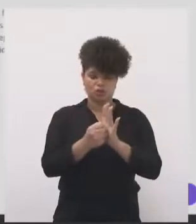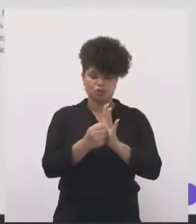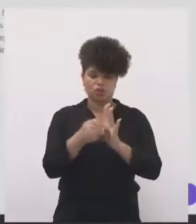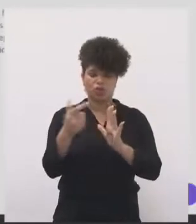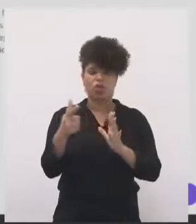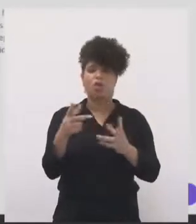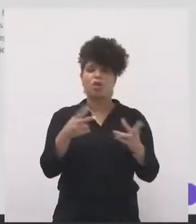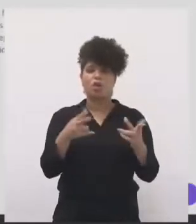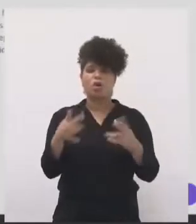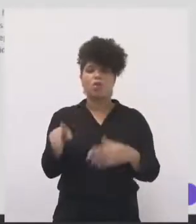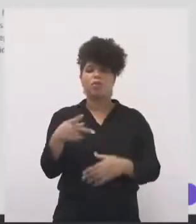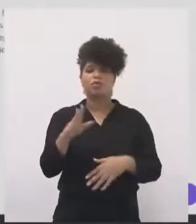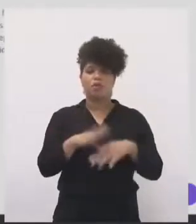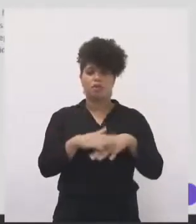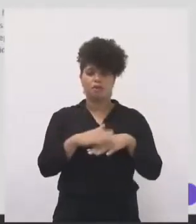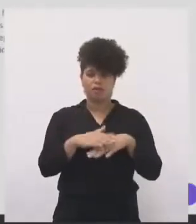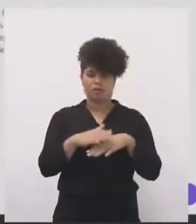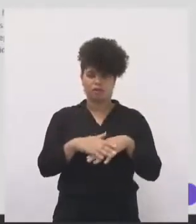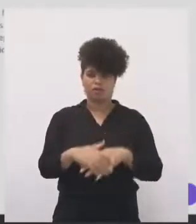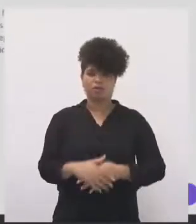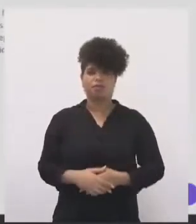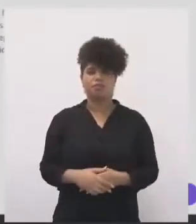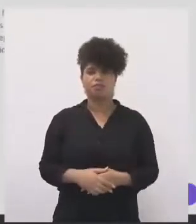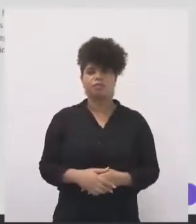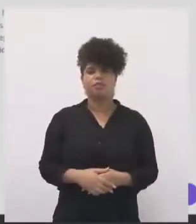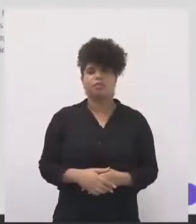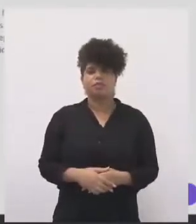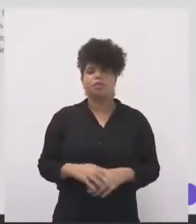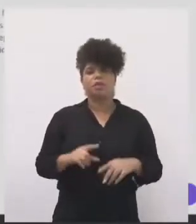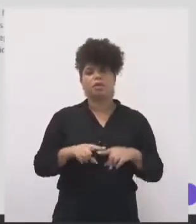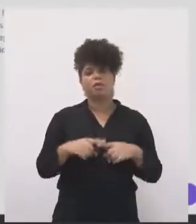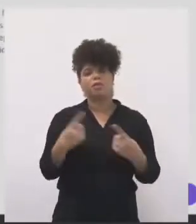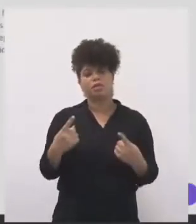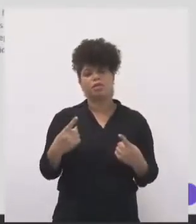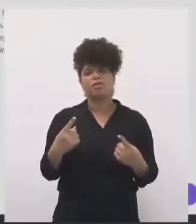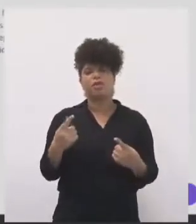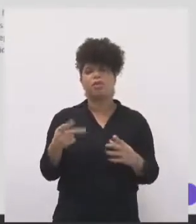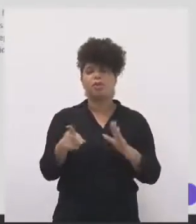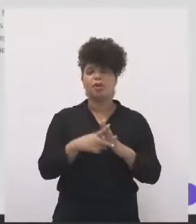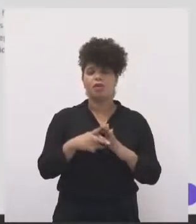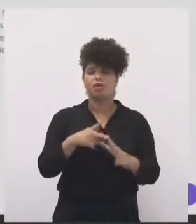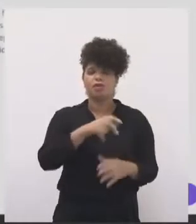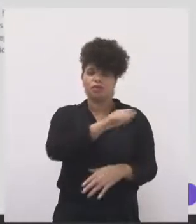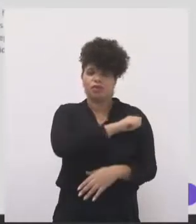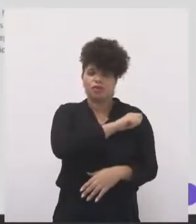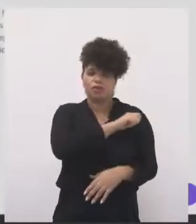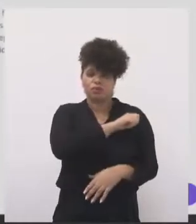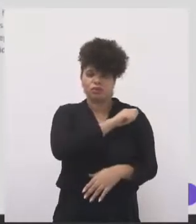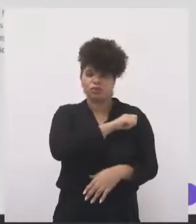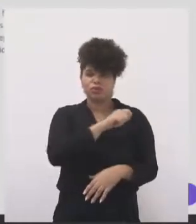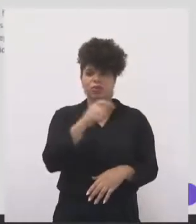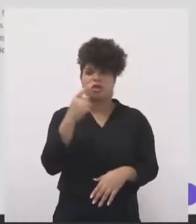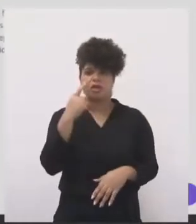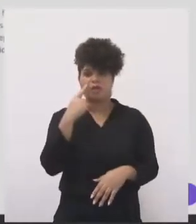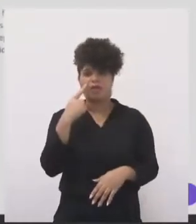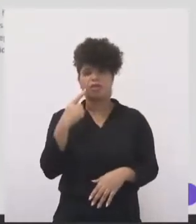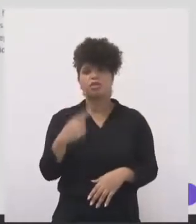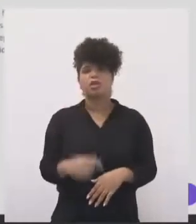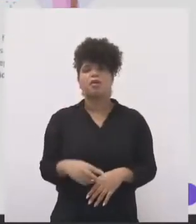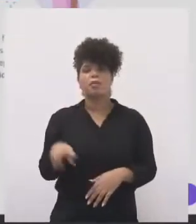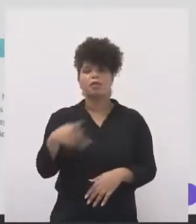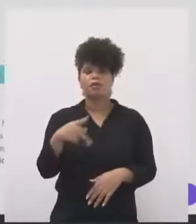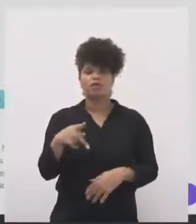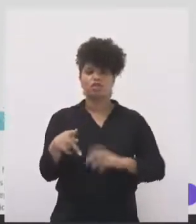o professor fez. Só que, nesse caso, a conta dele vai ser de aluno, diferente da conta de professor,